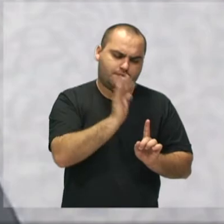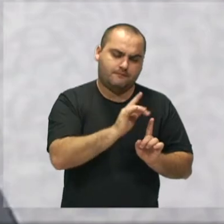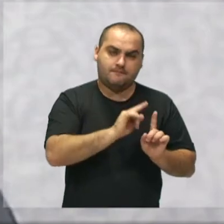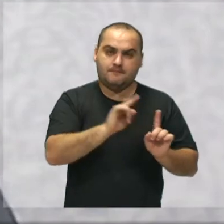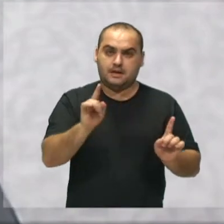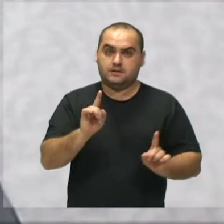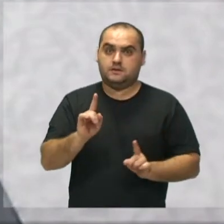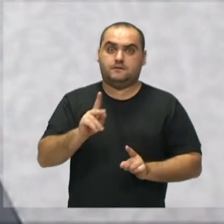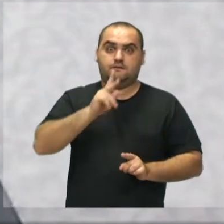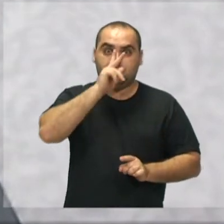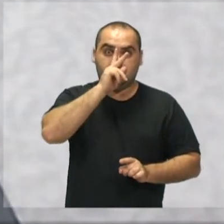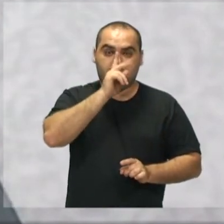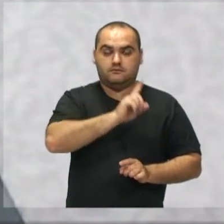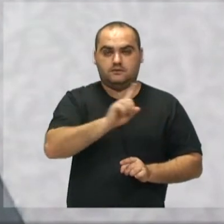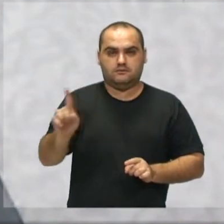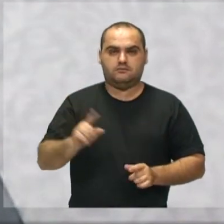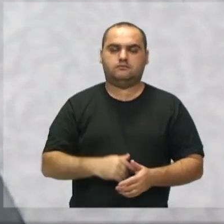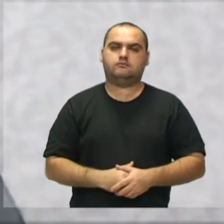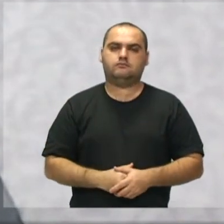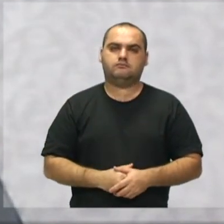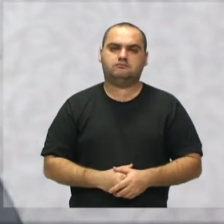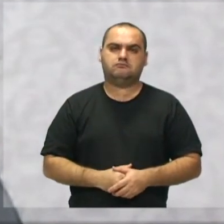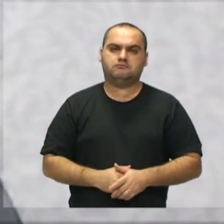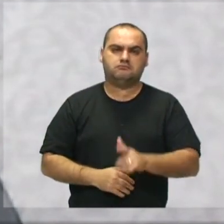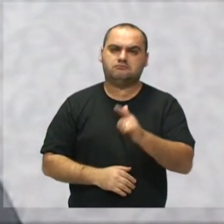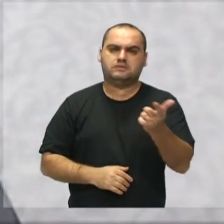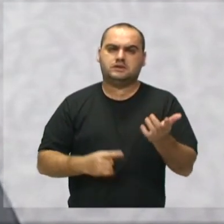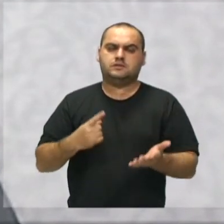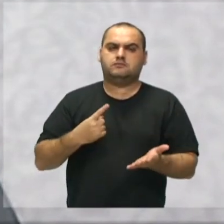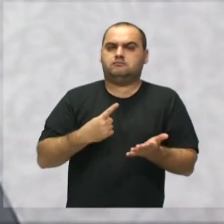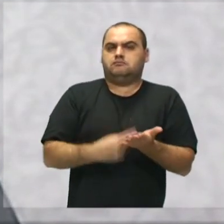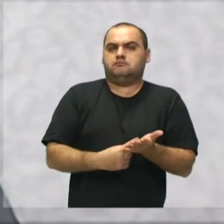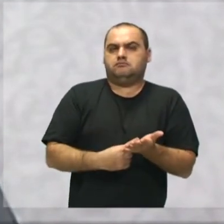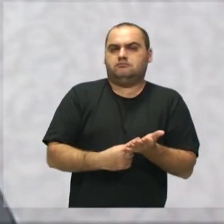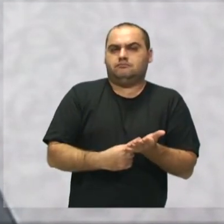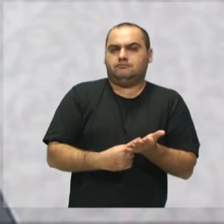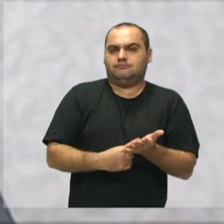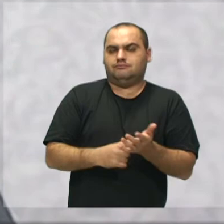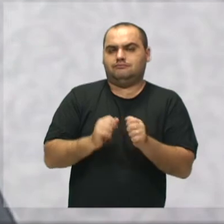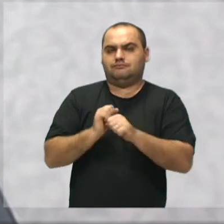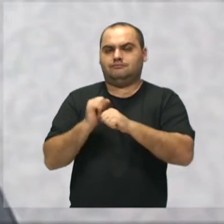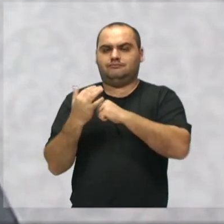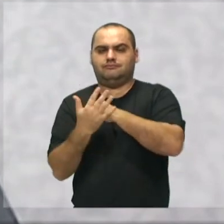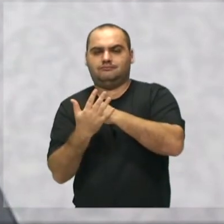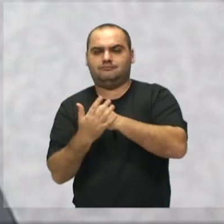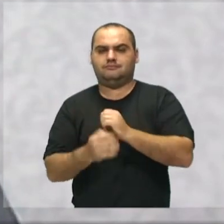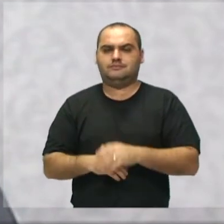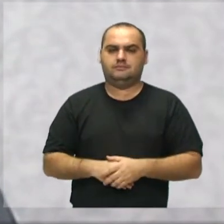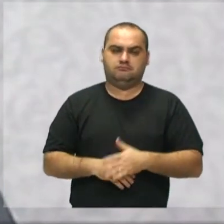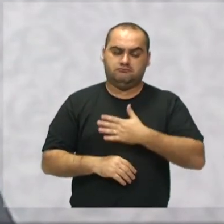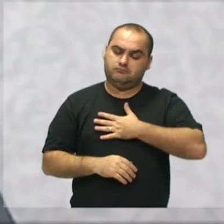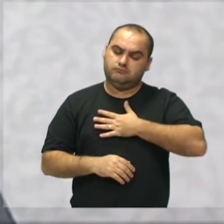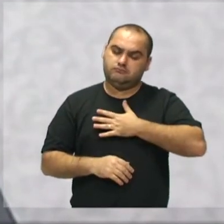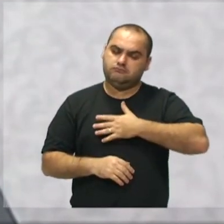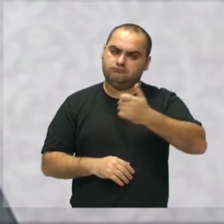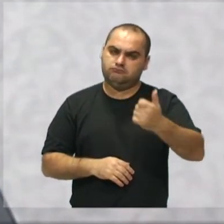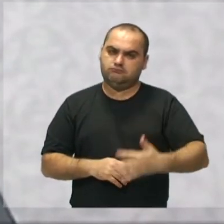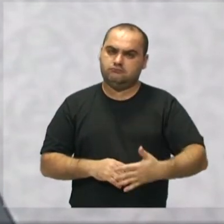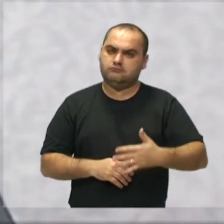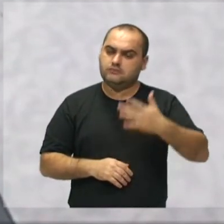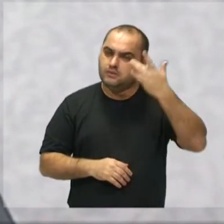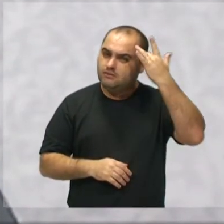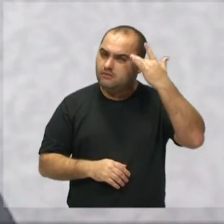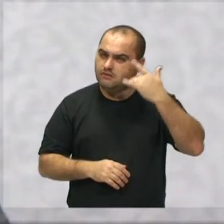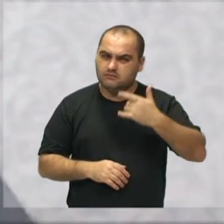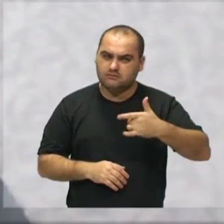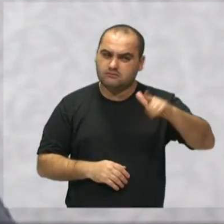intensa assim. Nós não temos um compromisso lá tamanho com a pandemia. De vez em quando, eu vou falar por mim aqui, eu acho que isso acontece com os